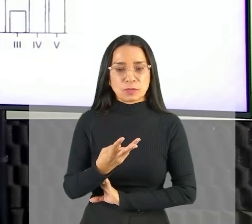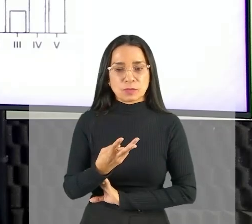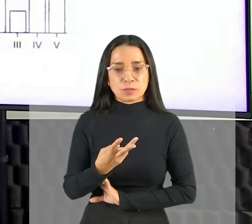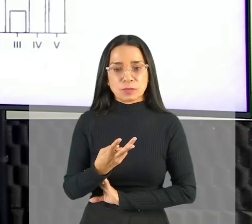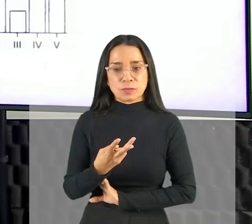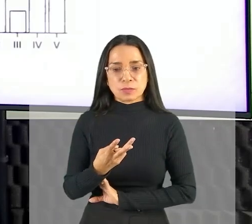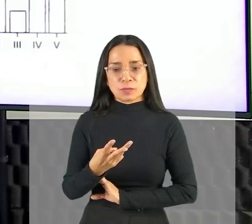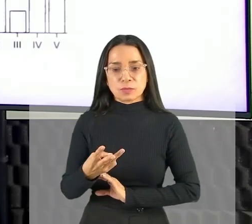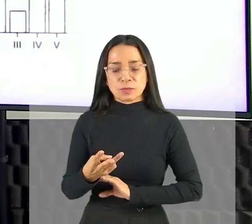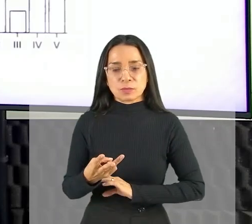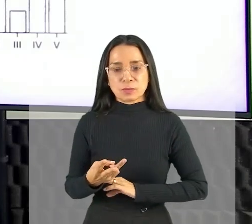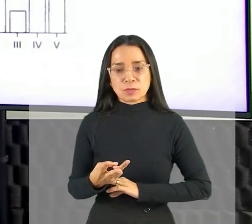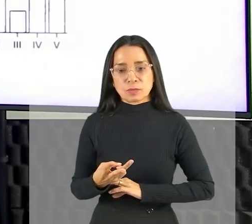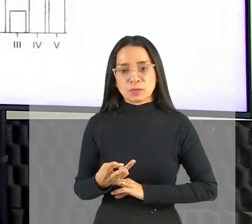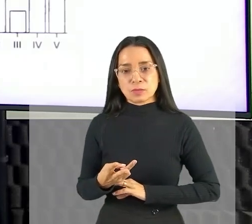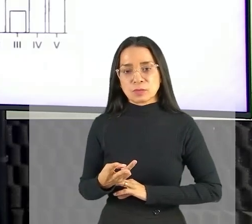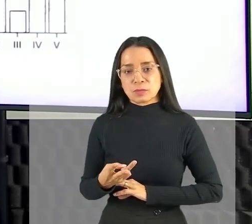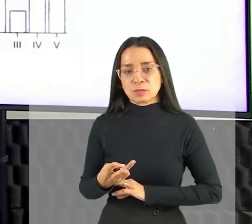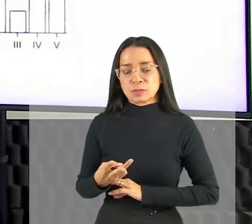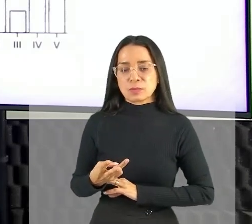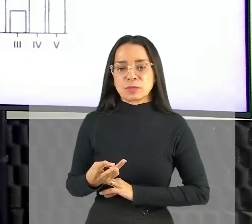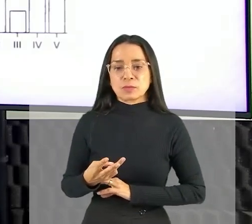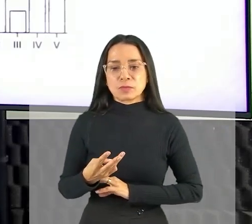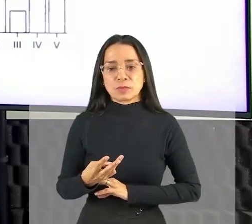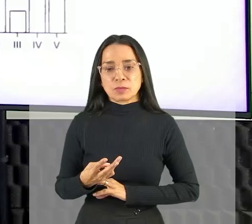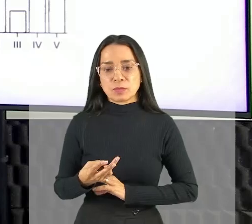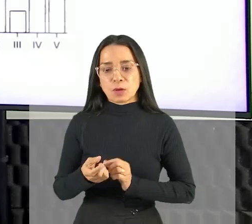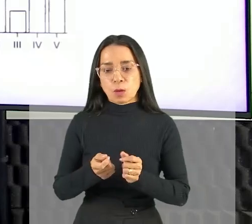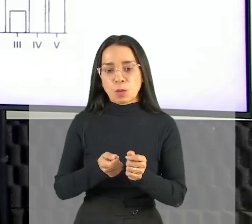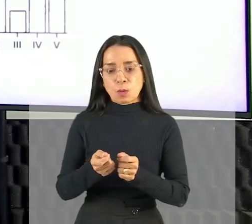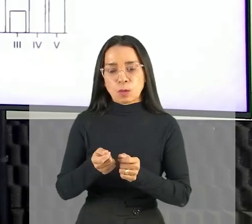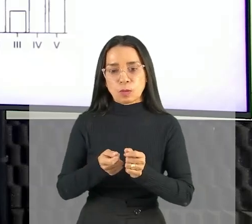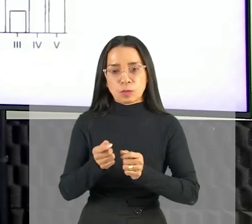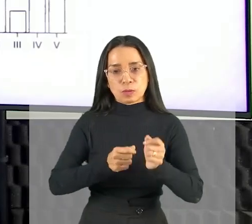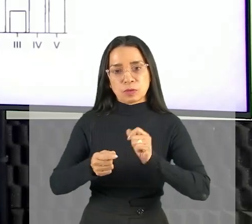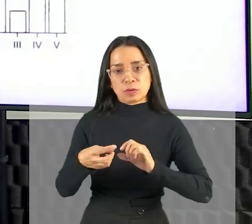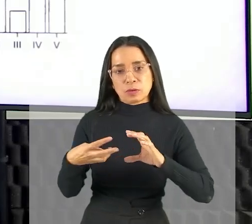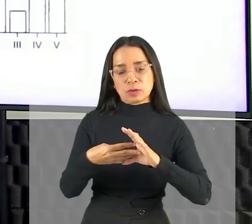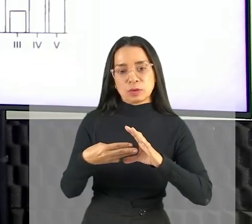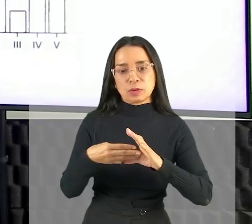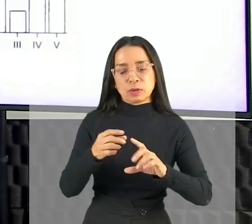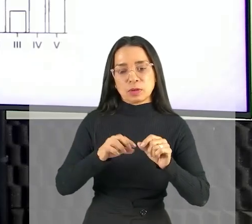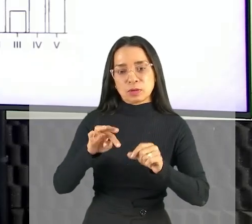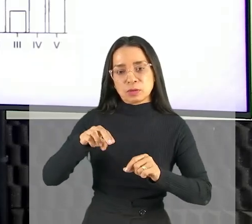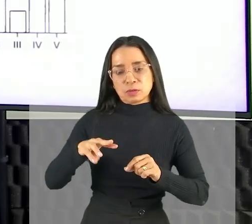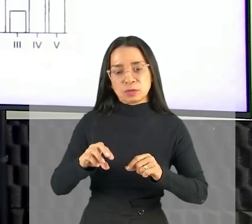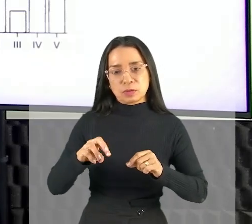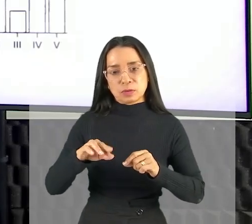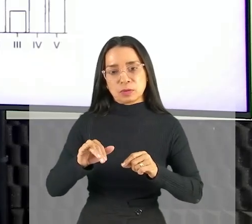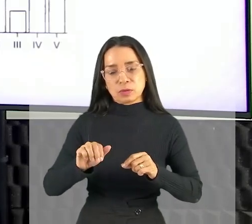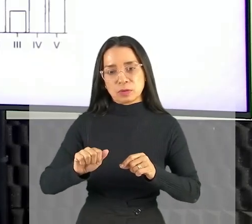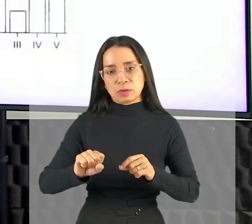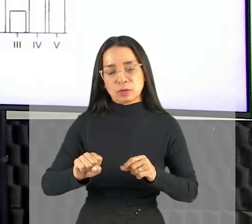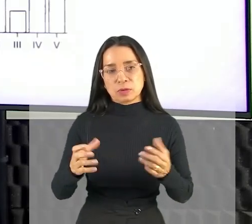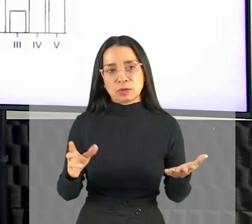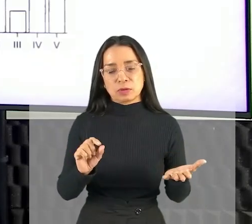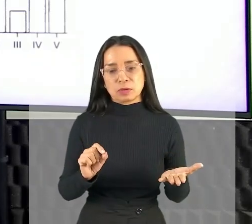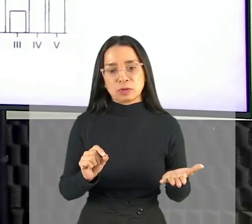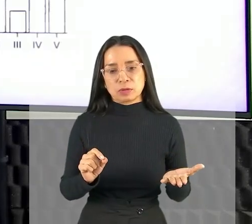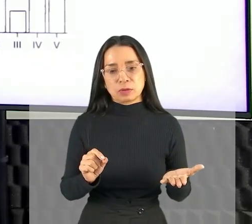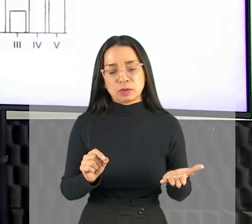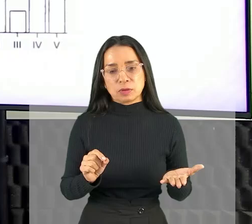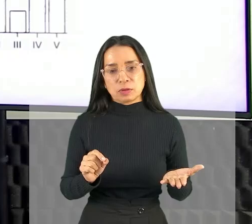o grupo três ele já deu uma boa controlada nas células tumorais né Ele deu uma boa controlada nas células torais